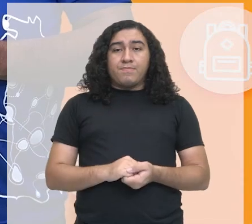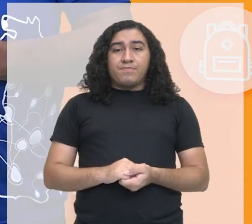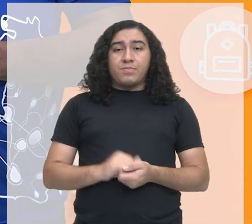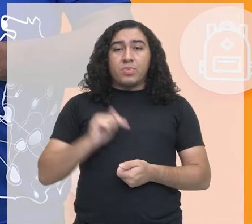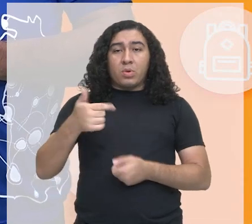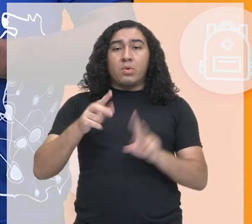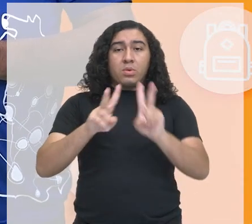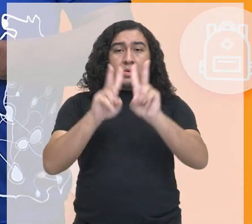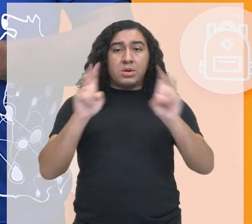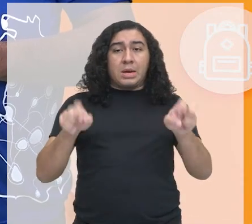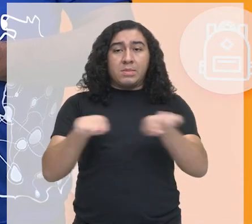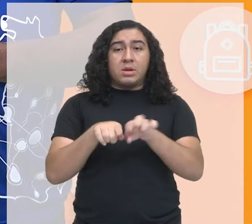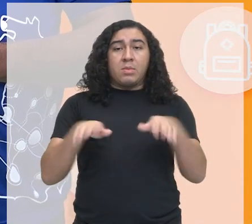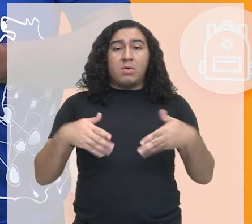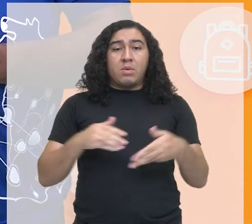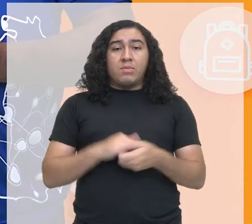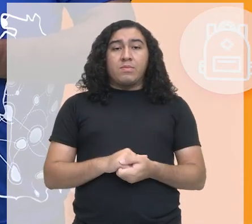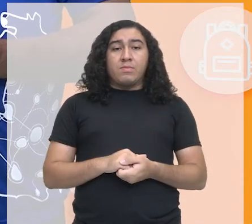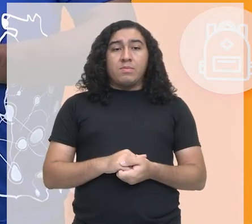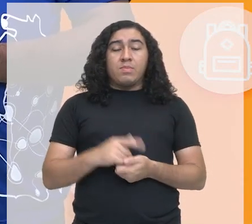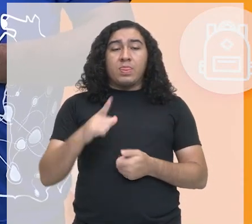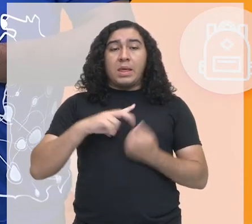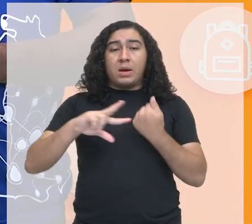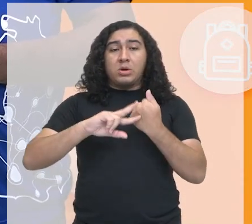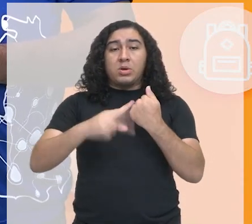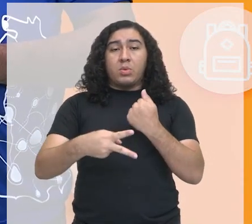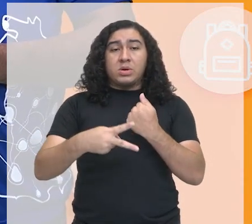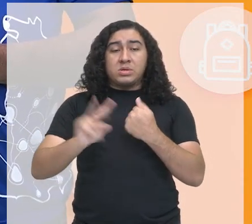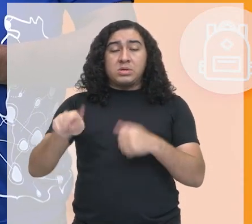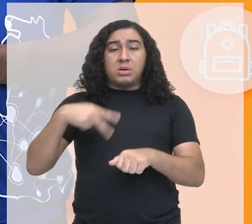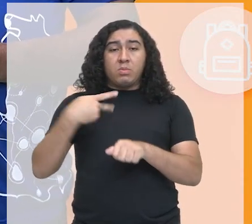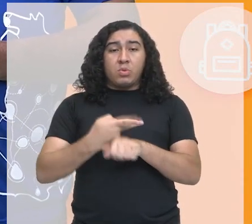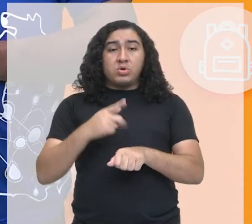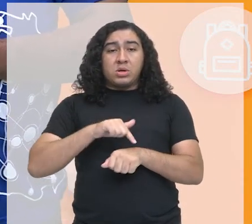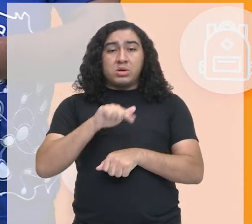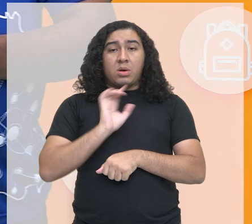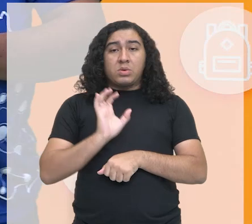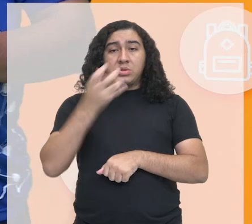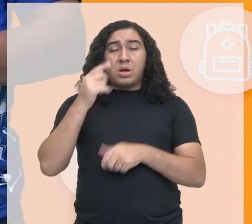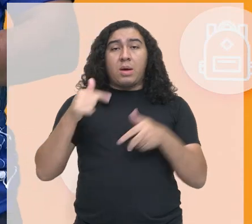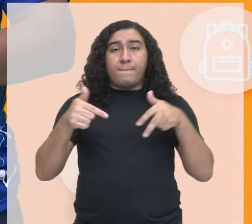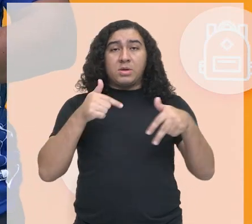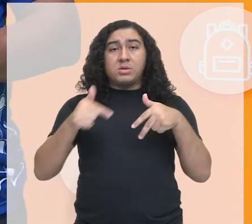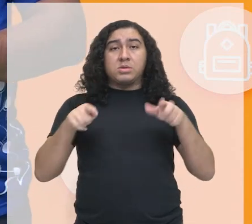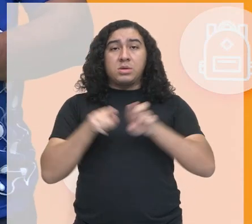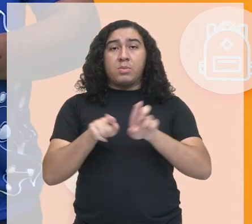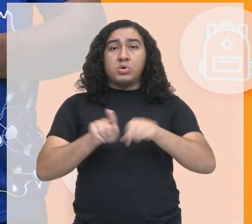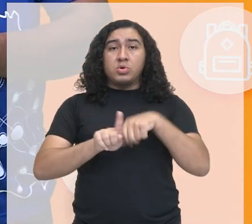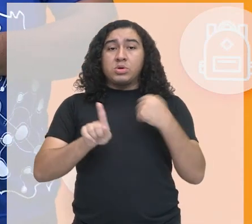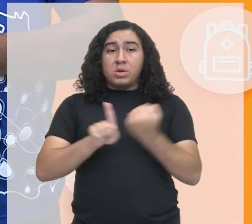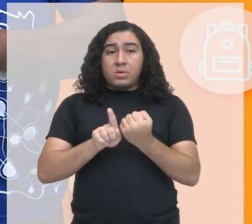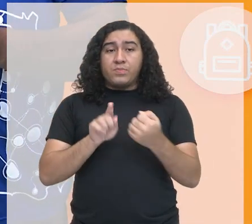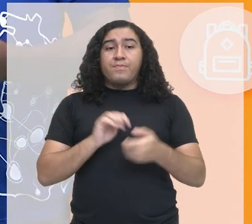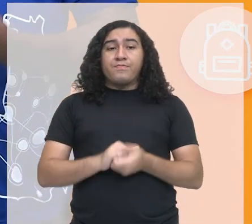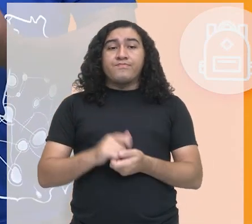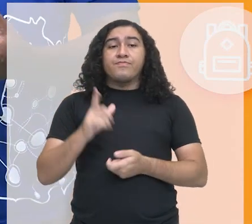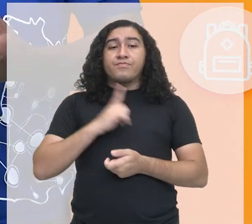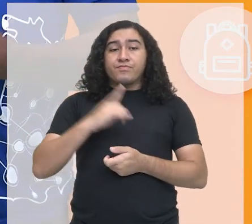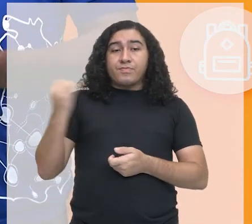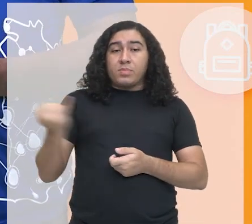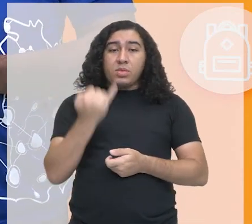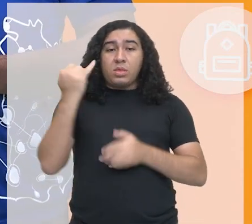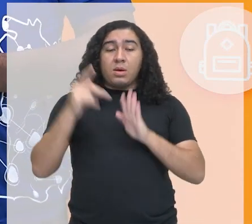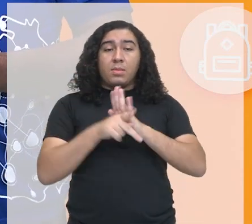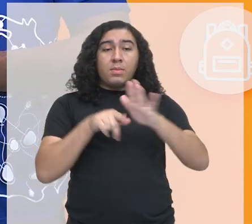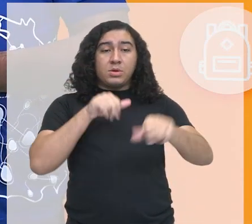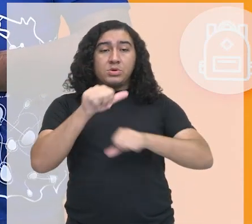coisa também são os impactos, né, que foram gerados aí na militância e na sociedade, né, que tem sido fundamental